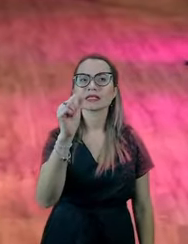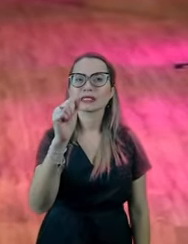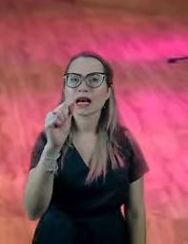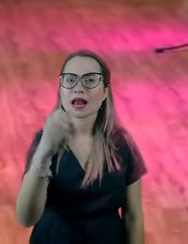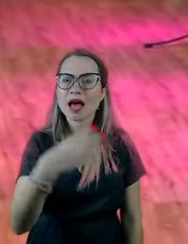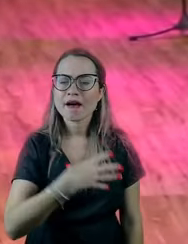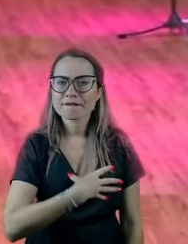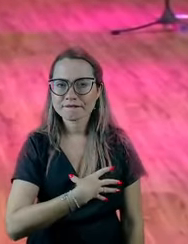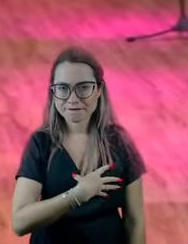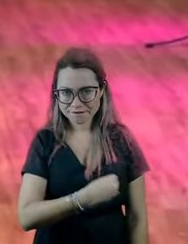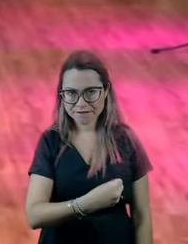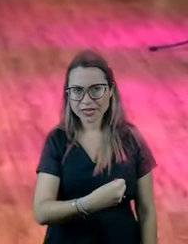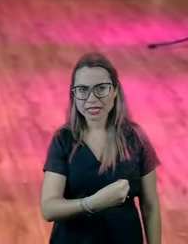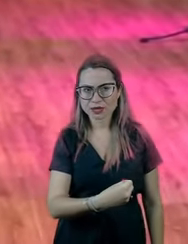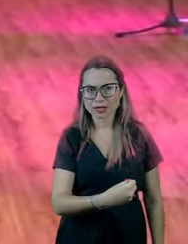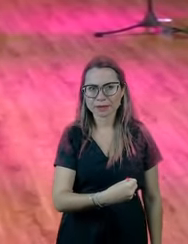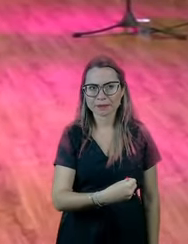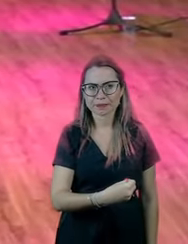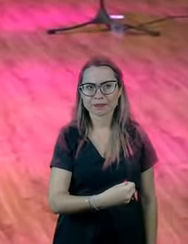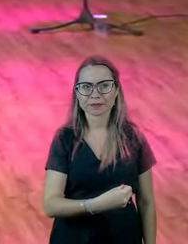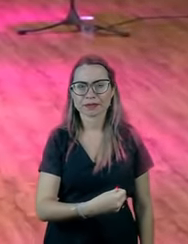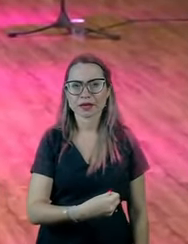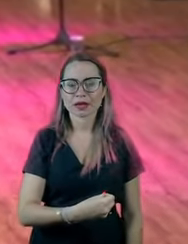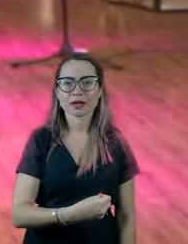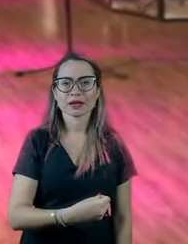E tu já começou a entender que é desconfortável.